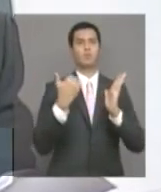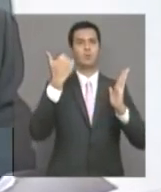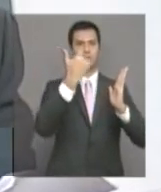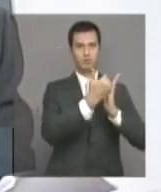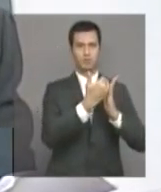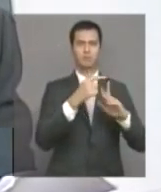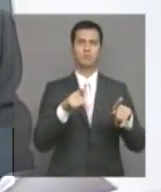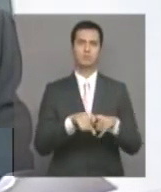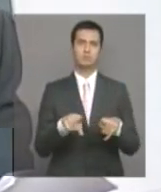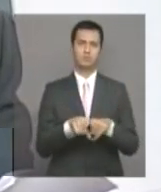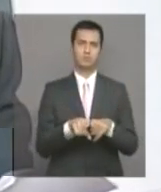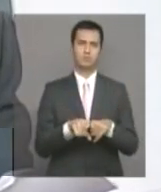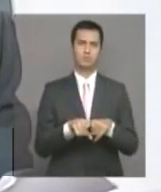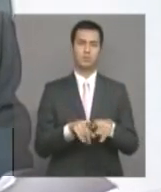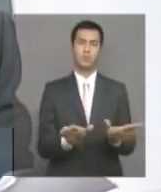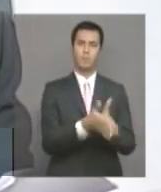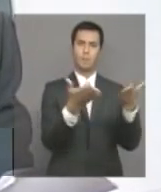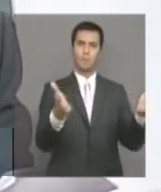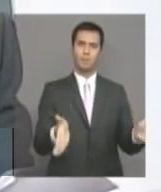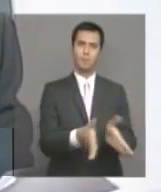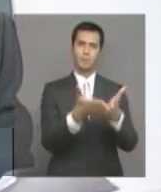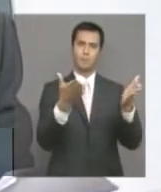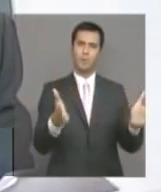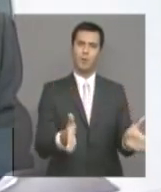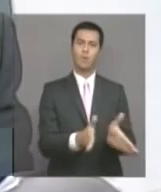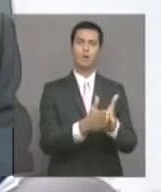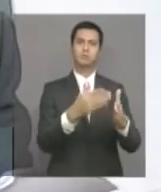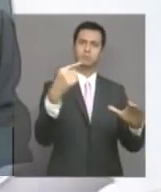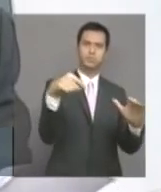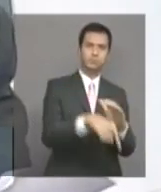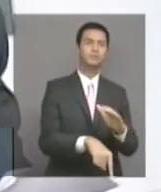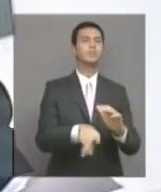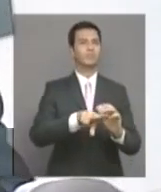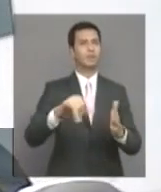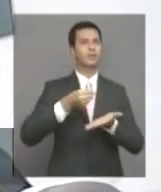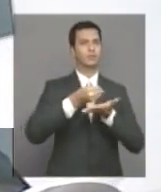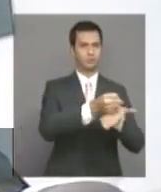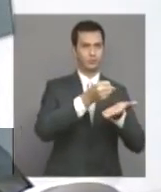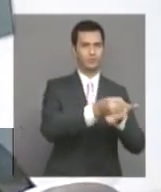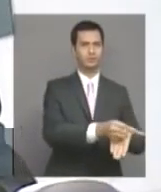vai aumentar o combate à pobreza do Plano Brasil Sem Miséria, ministra Tereza Campelo.